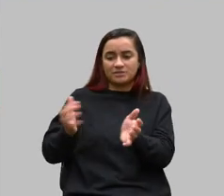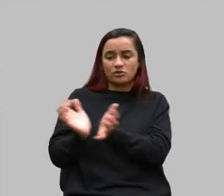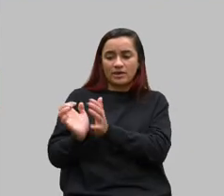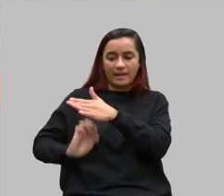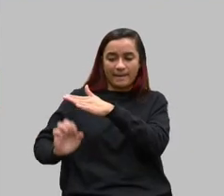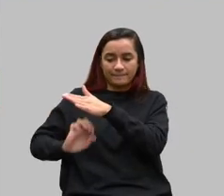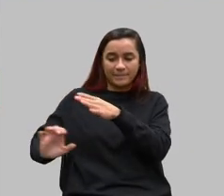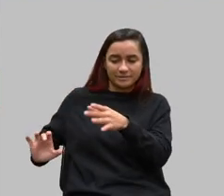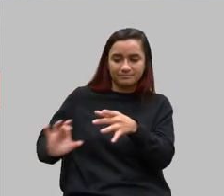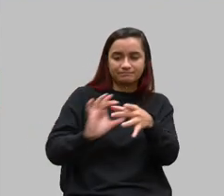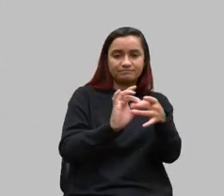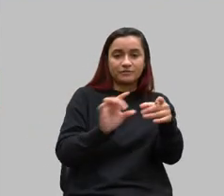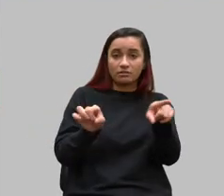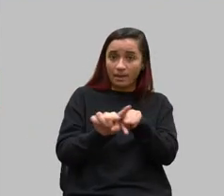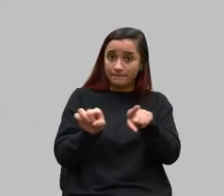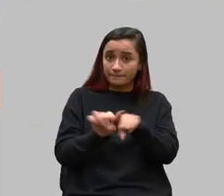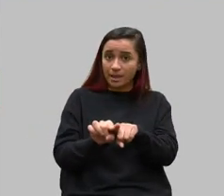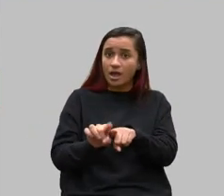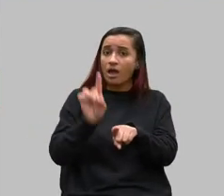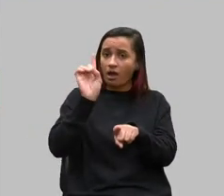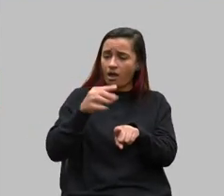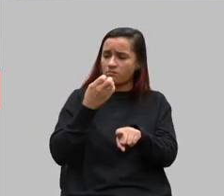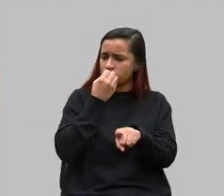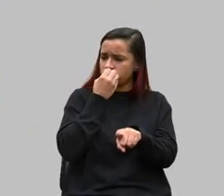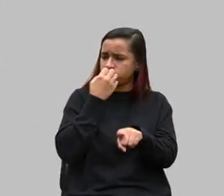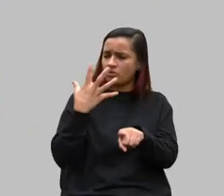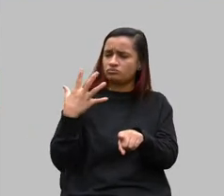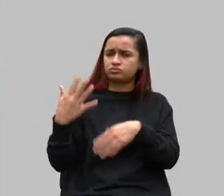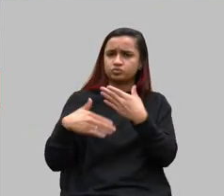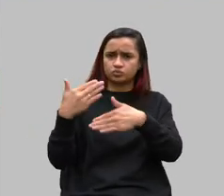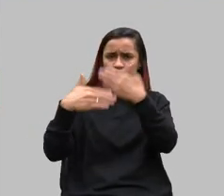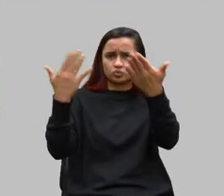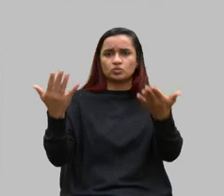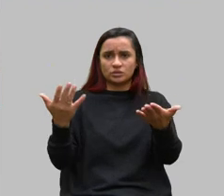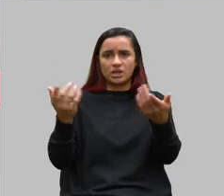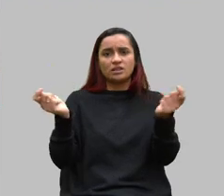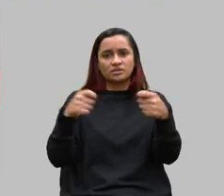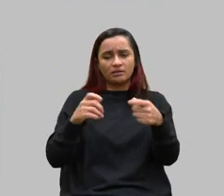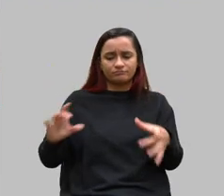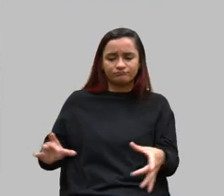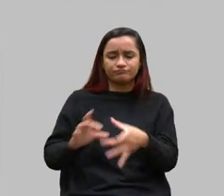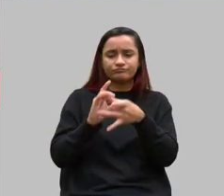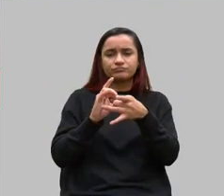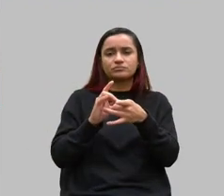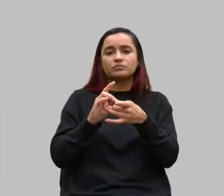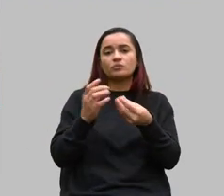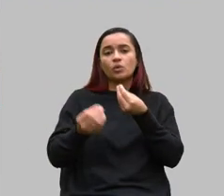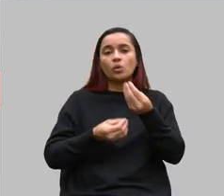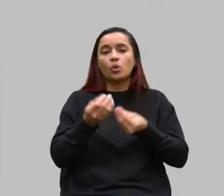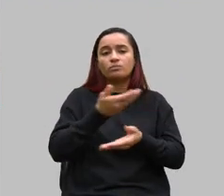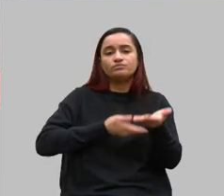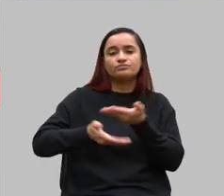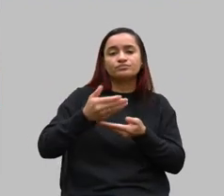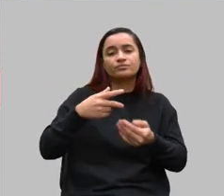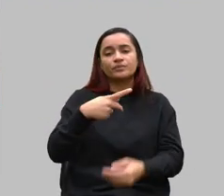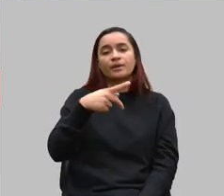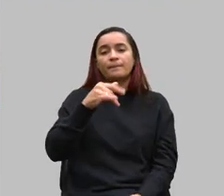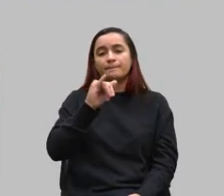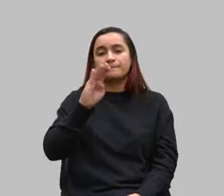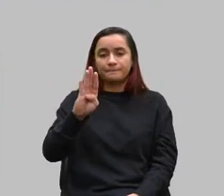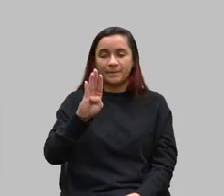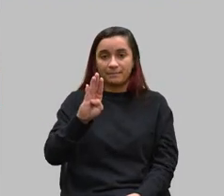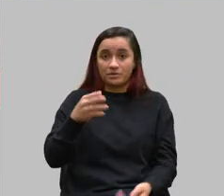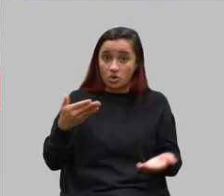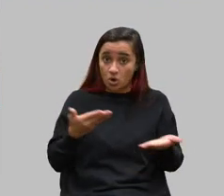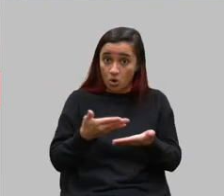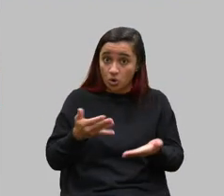tem sido realmente um sucesso Tá certo vi as integrações a dinamização do PIB hoje para vocês ter